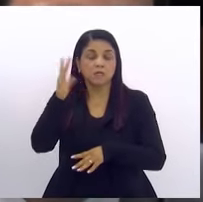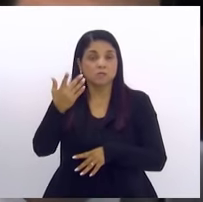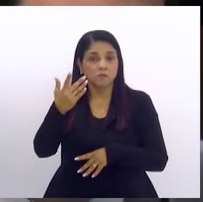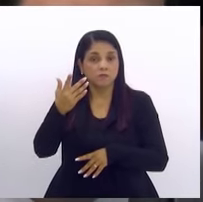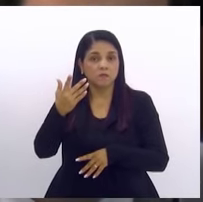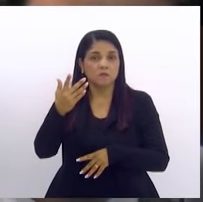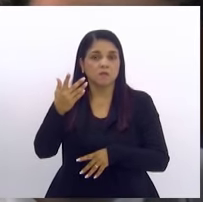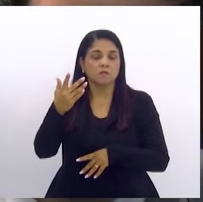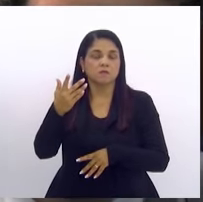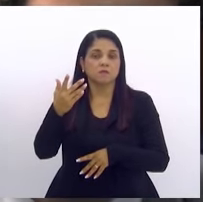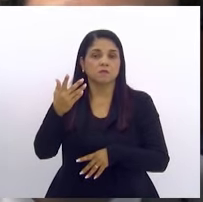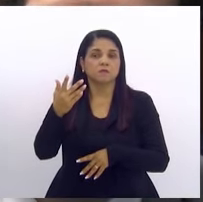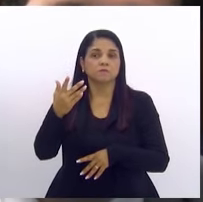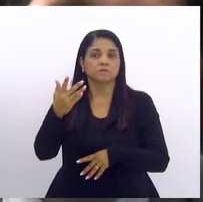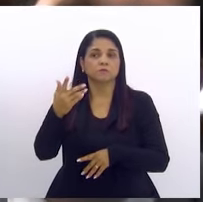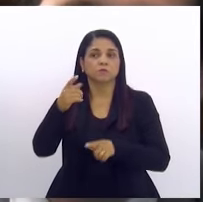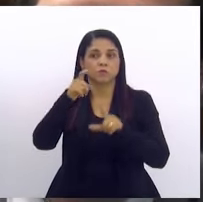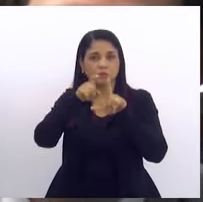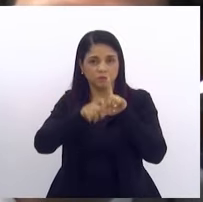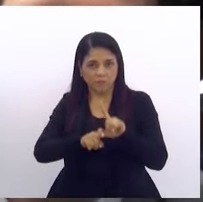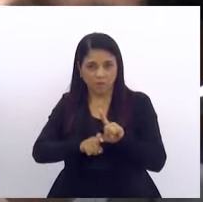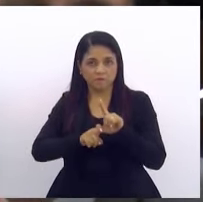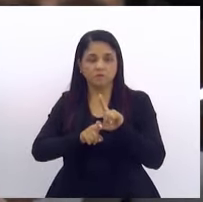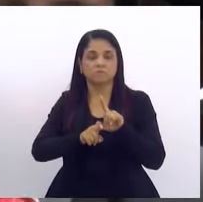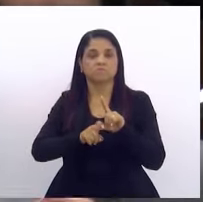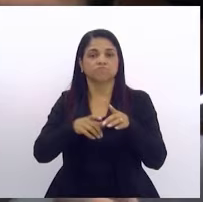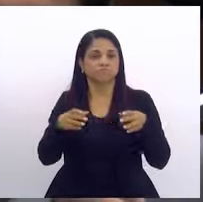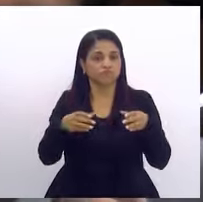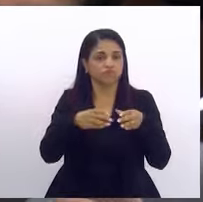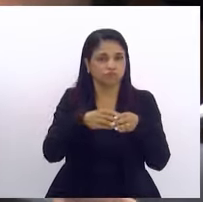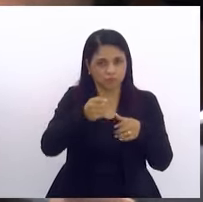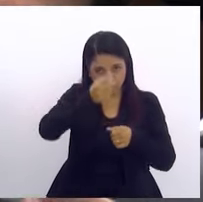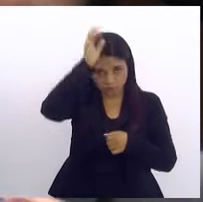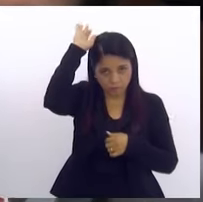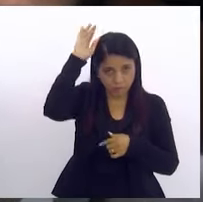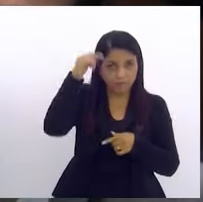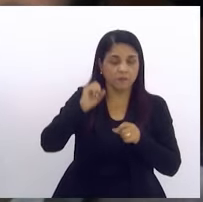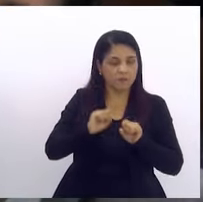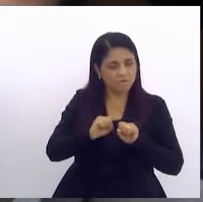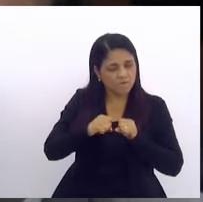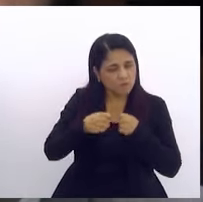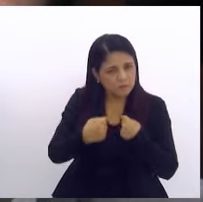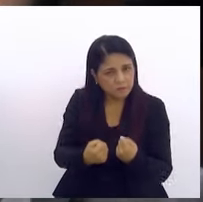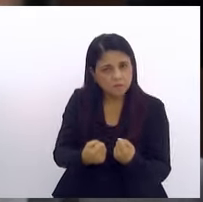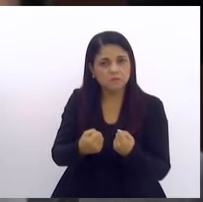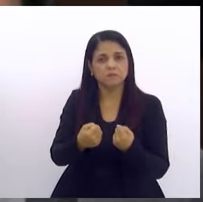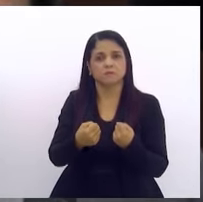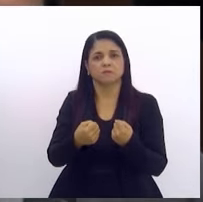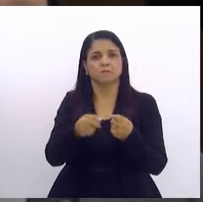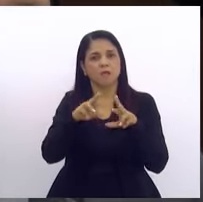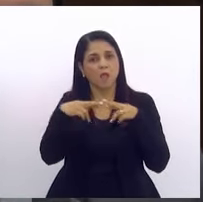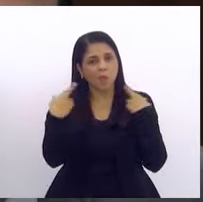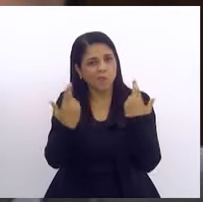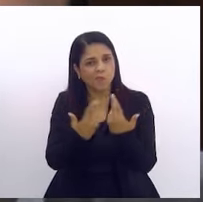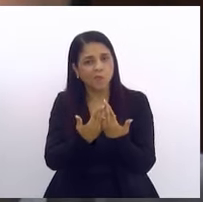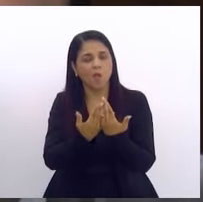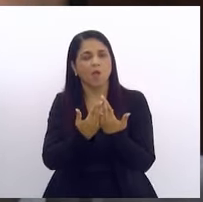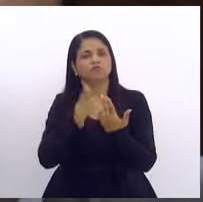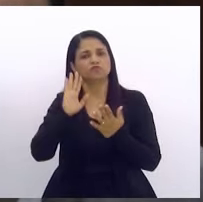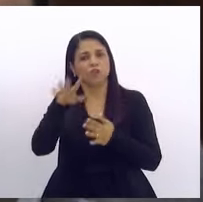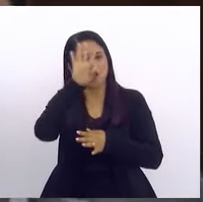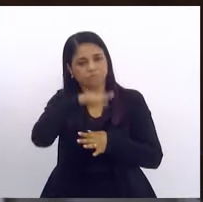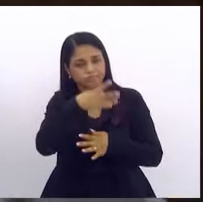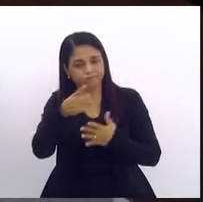impasse relacionado aos déficits operacionais das tropas. Então, reforçar aqui para que a gente faça essa reunião, que já estava agendada com o